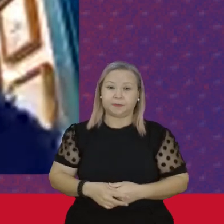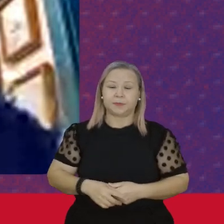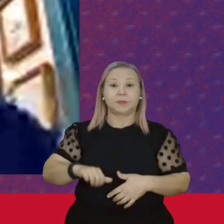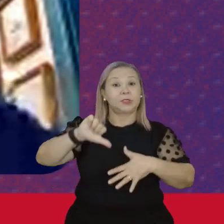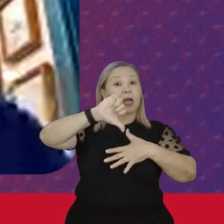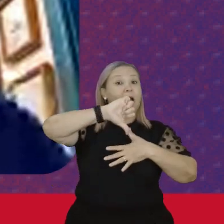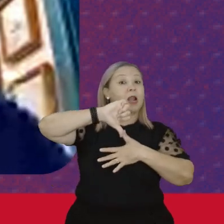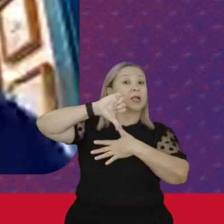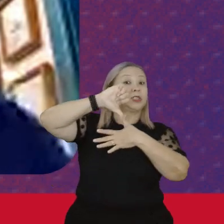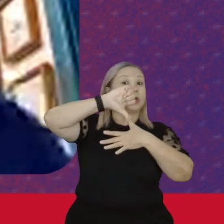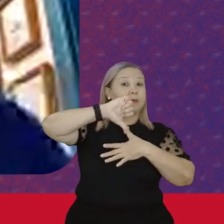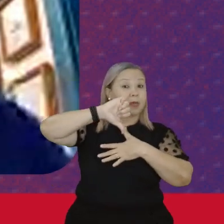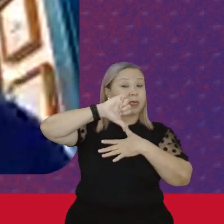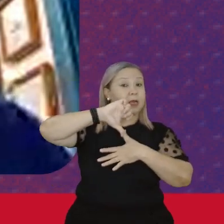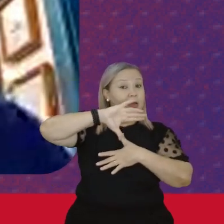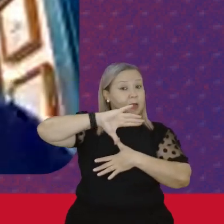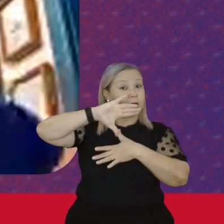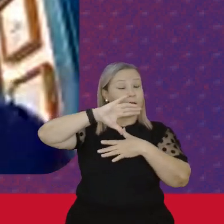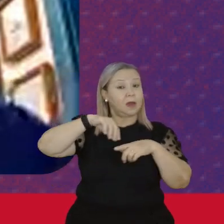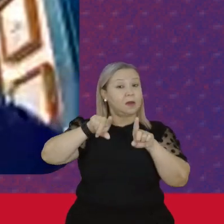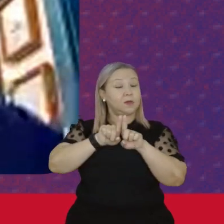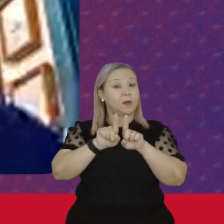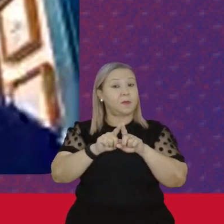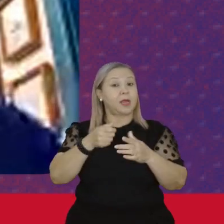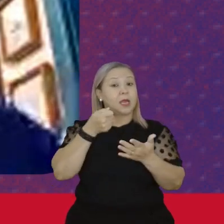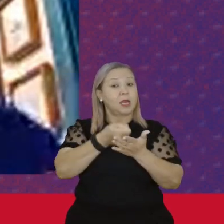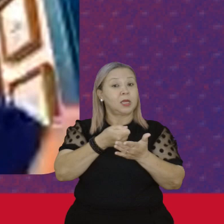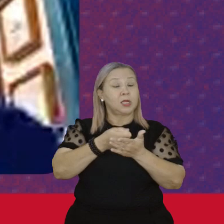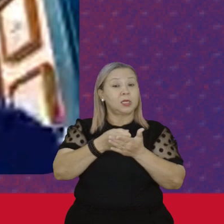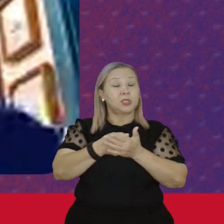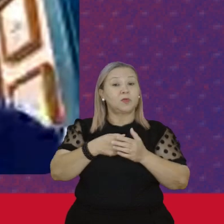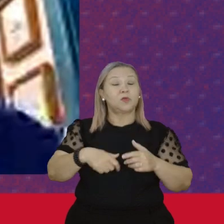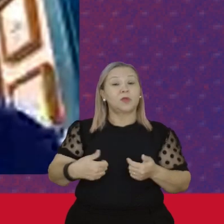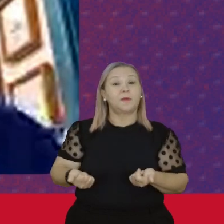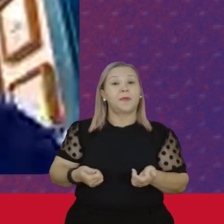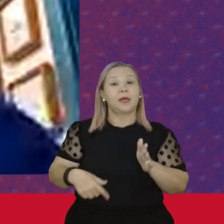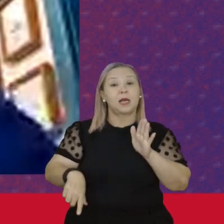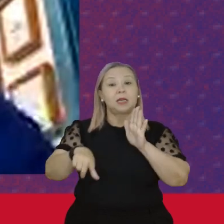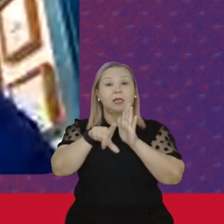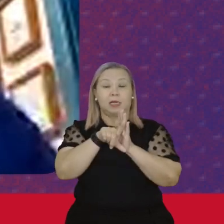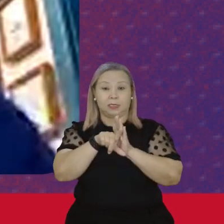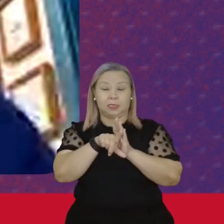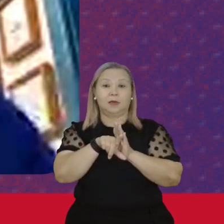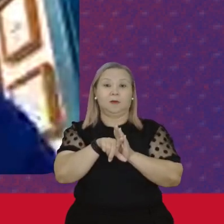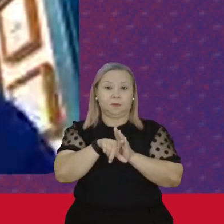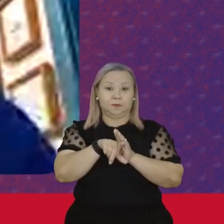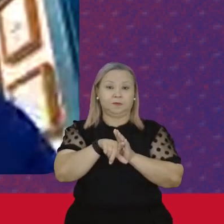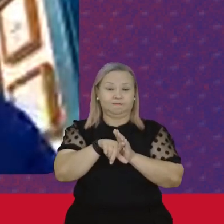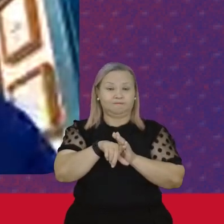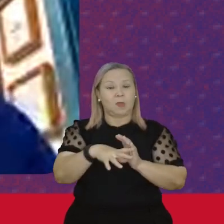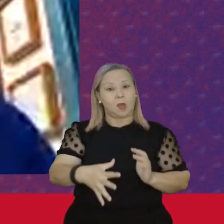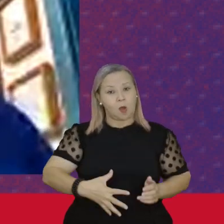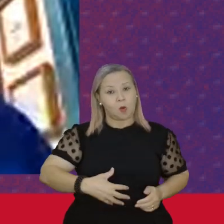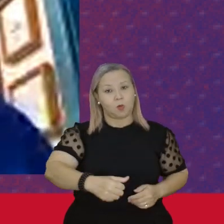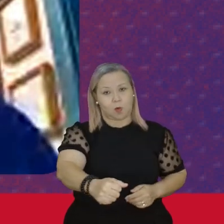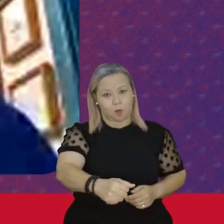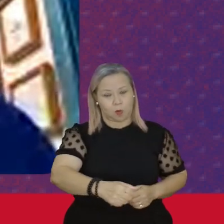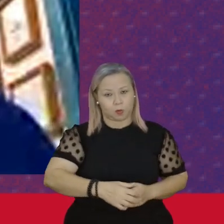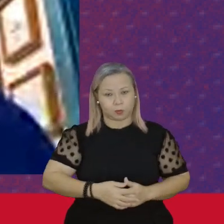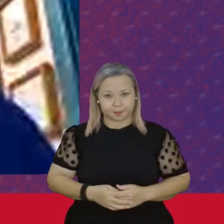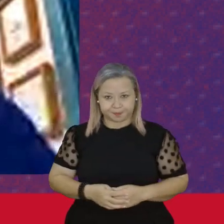latino-americano de luta pela legalização e descriminalização do aborto, né?